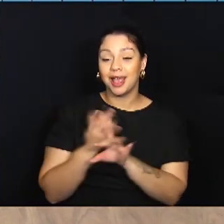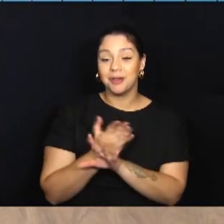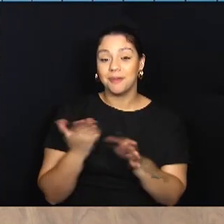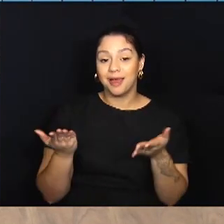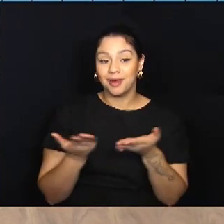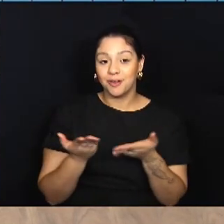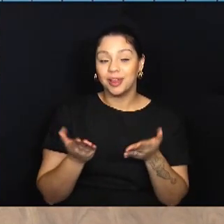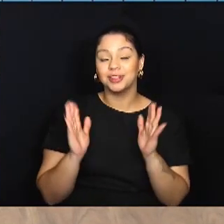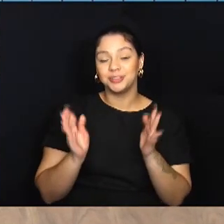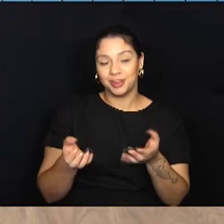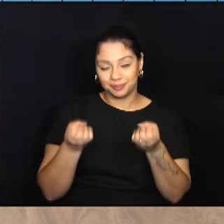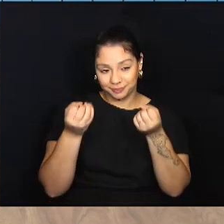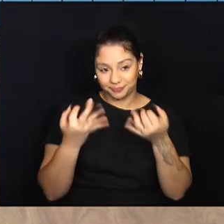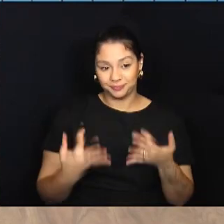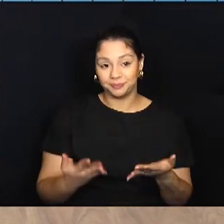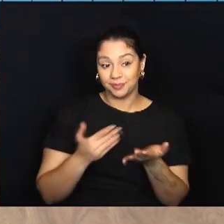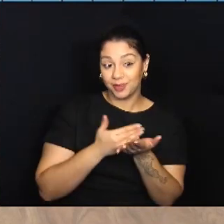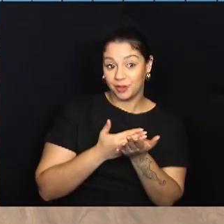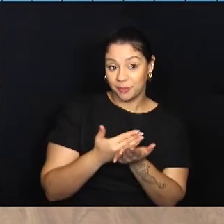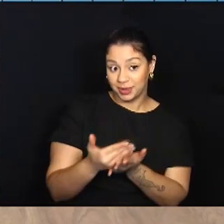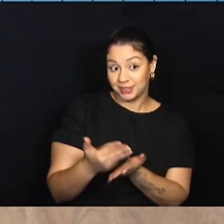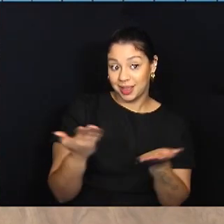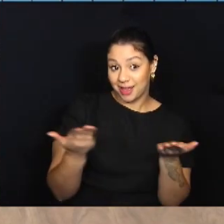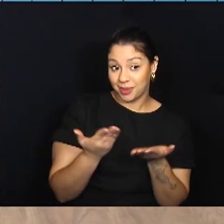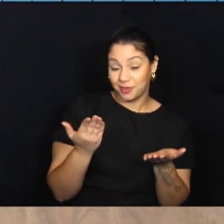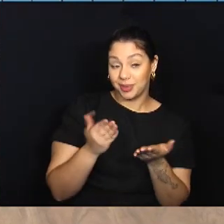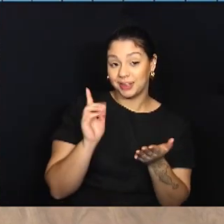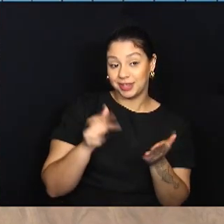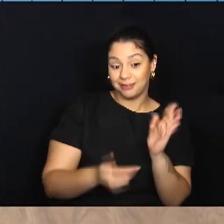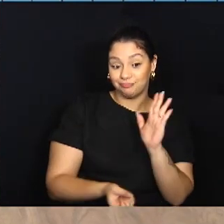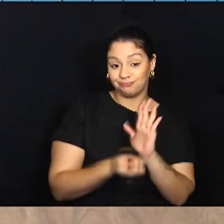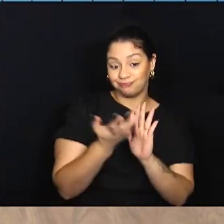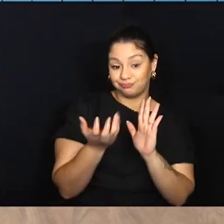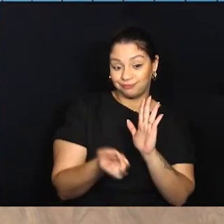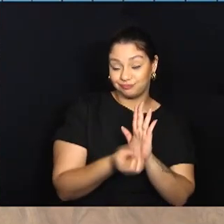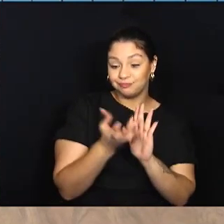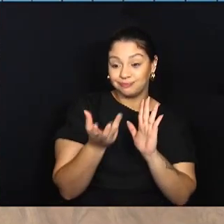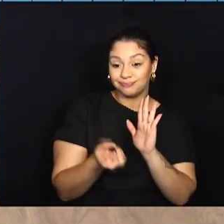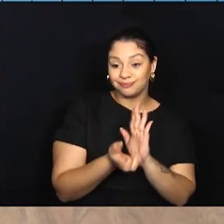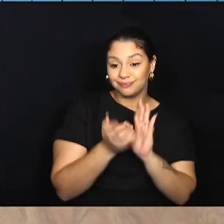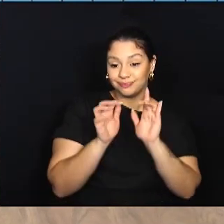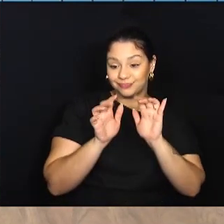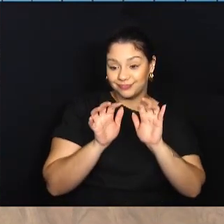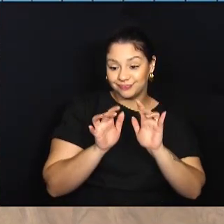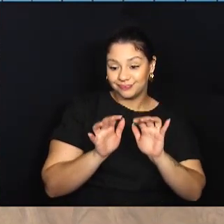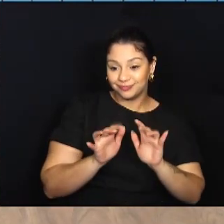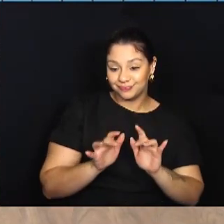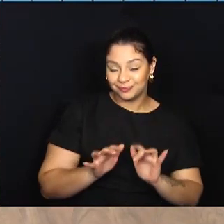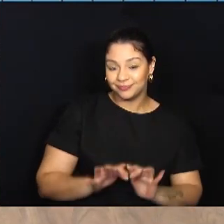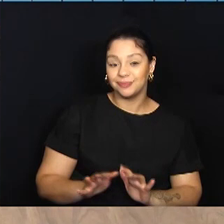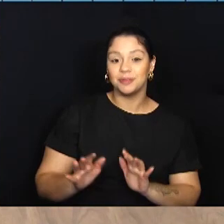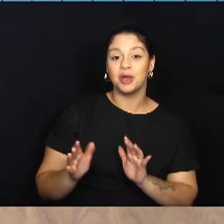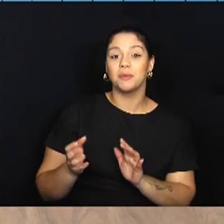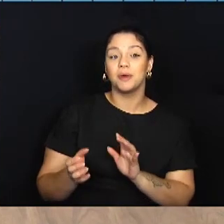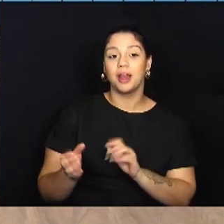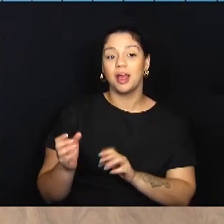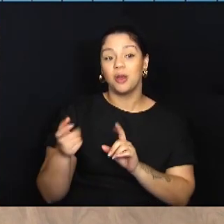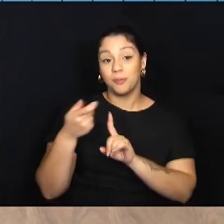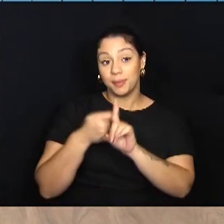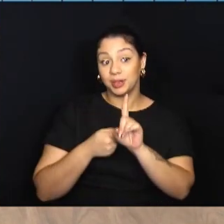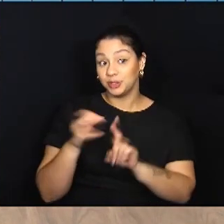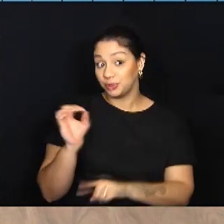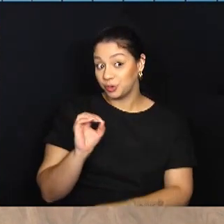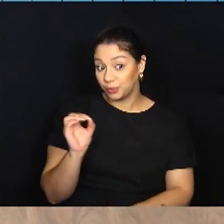contaram aqui que vão iniciar esse processo então das crônicas para tentar chegar no mês de outubro com esse livro, mas